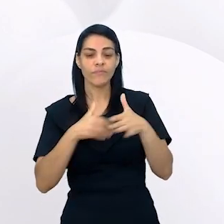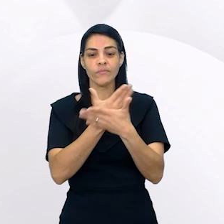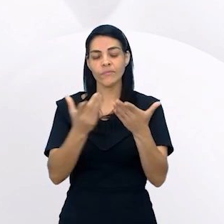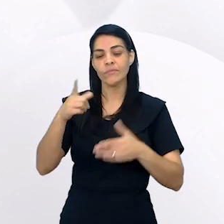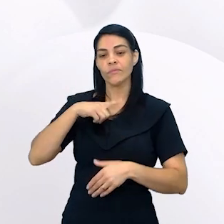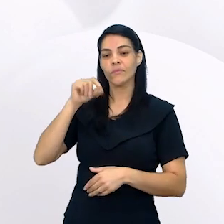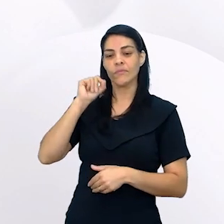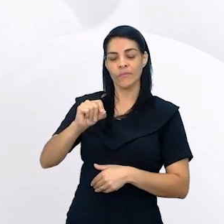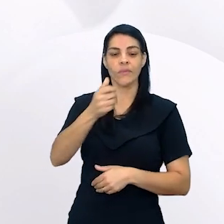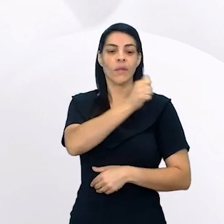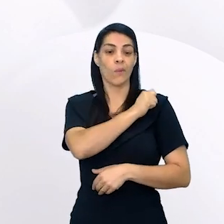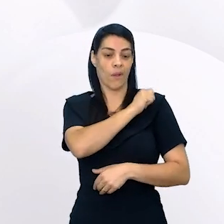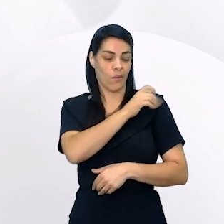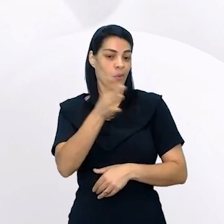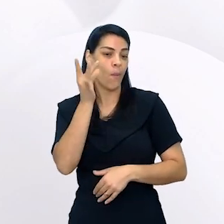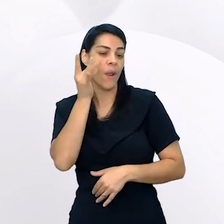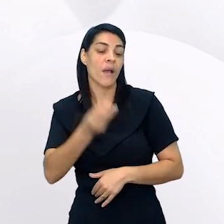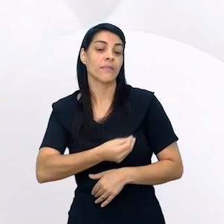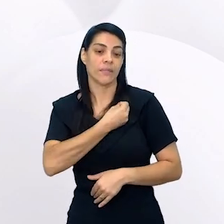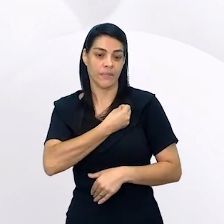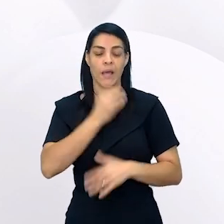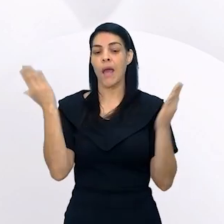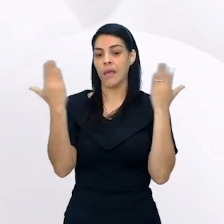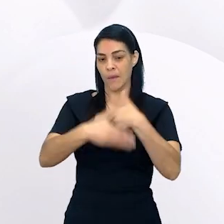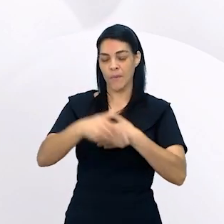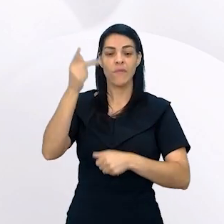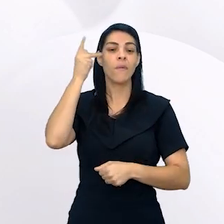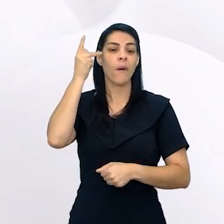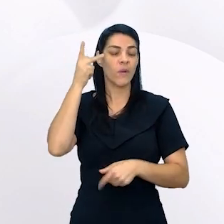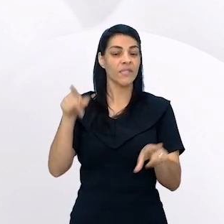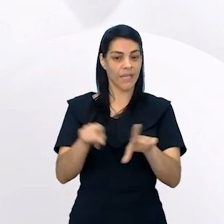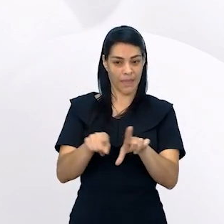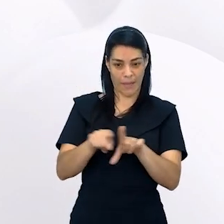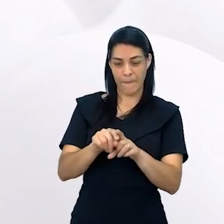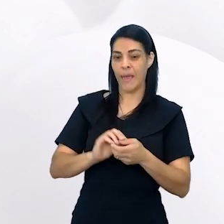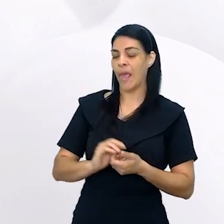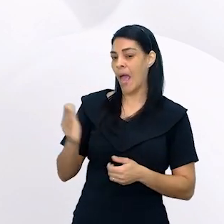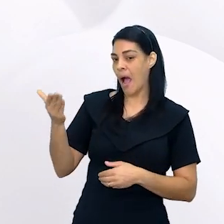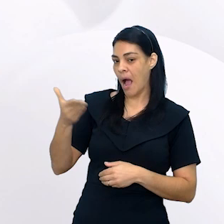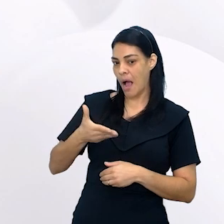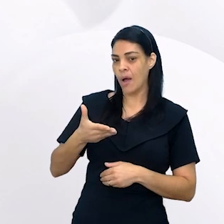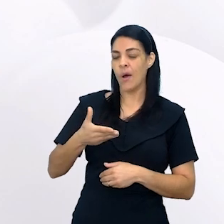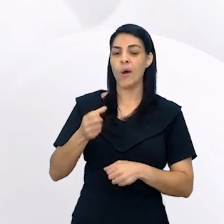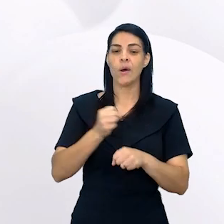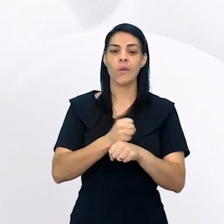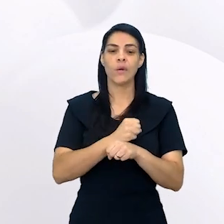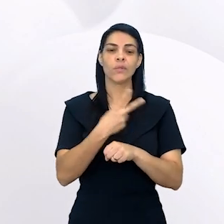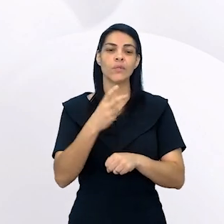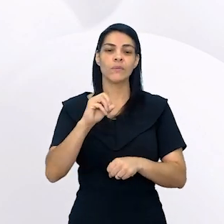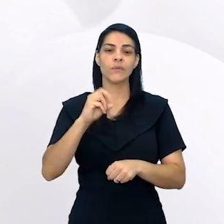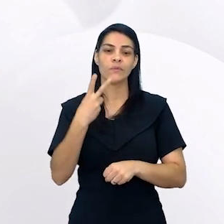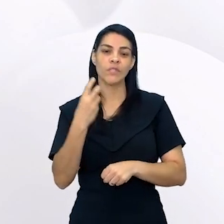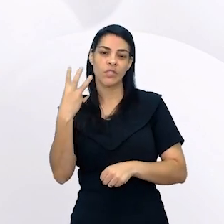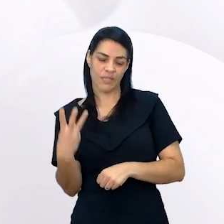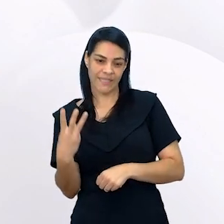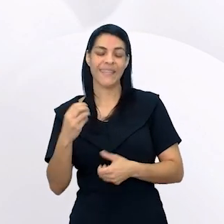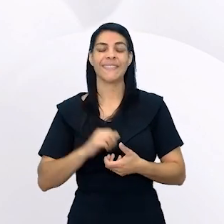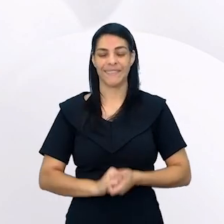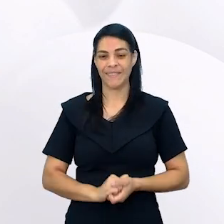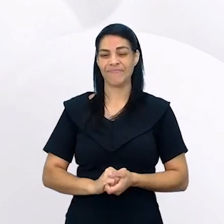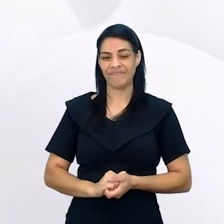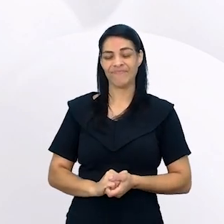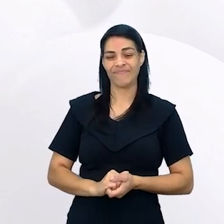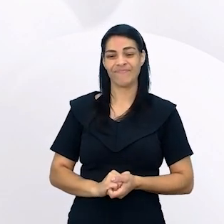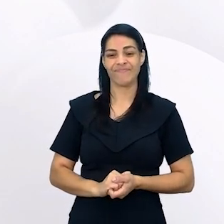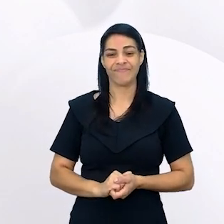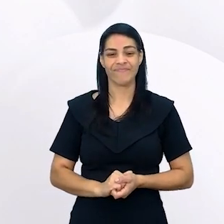tem o aluno presente e a prova Paulista que é agora 2023 com essa roupagem né